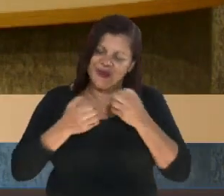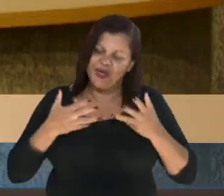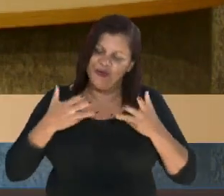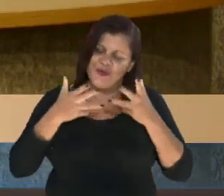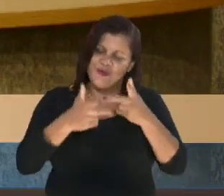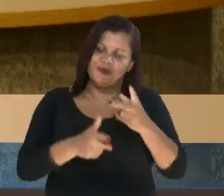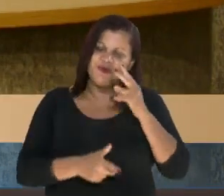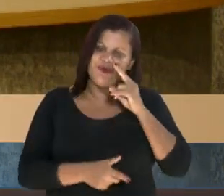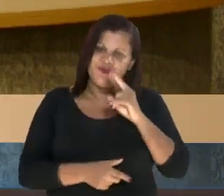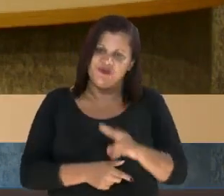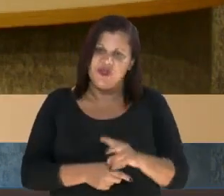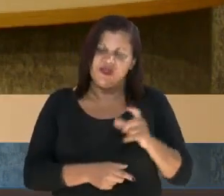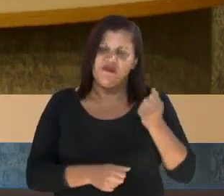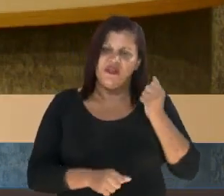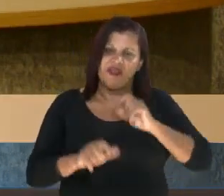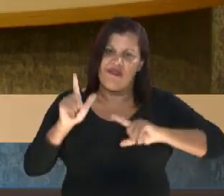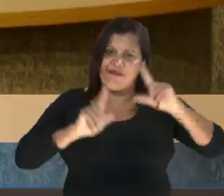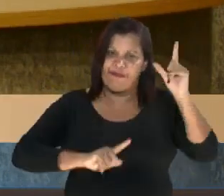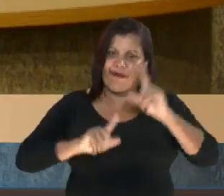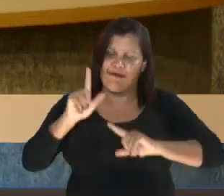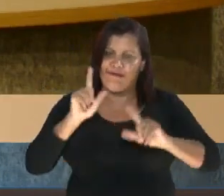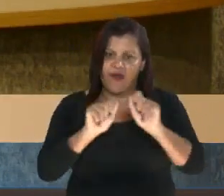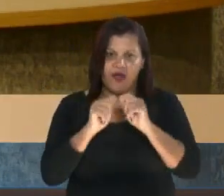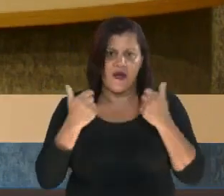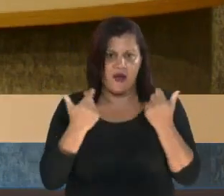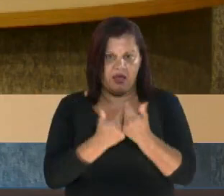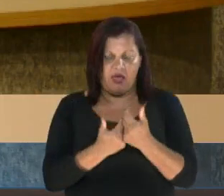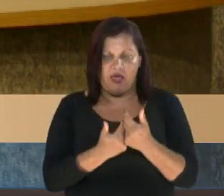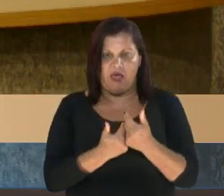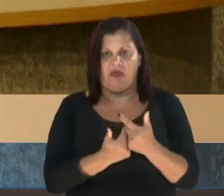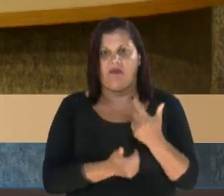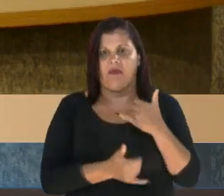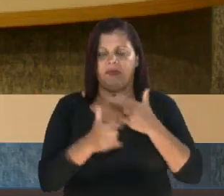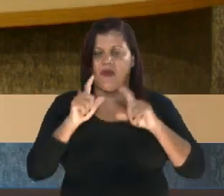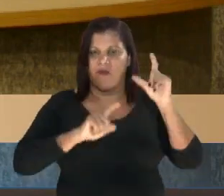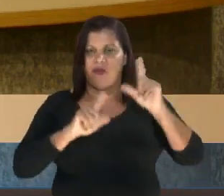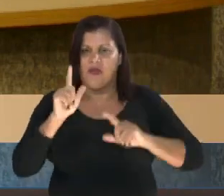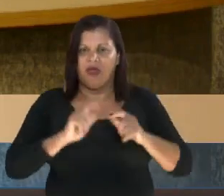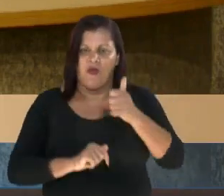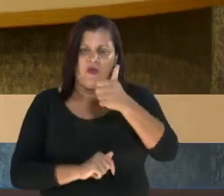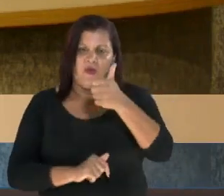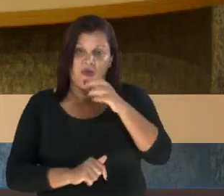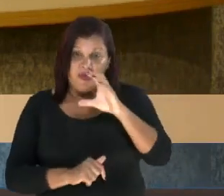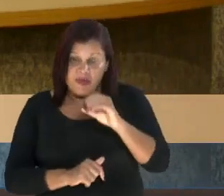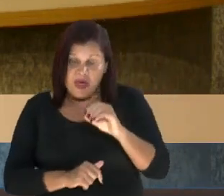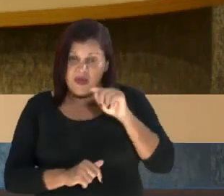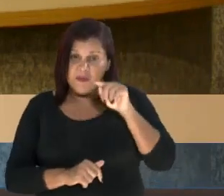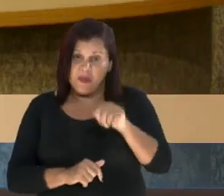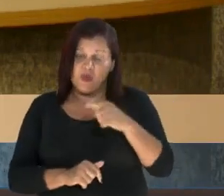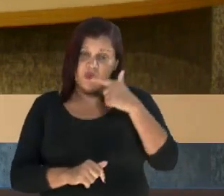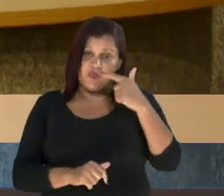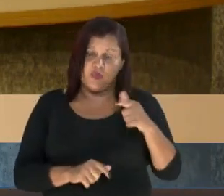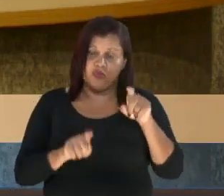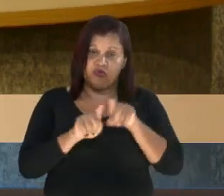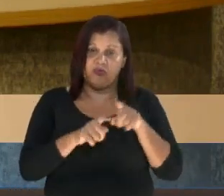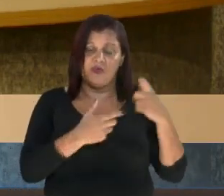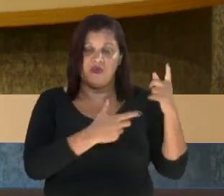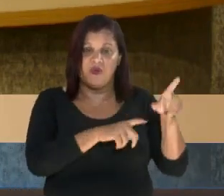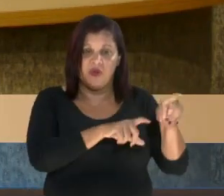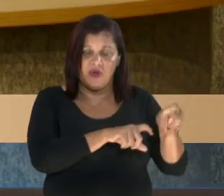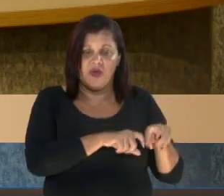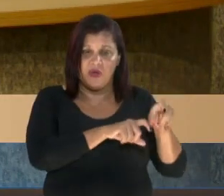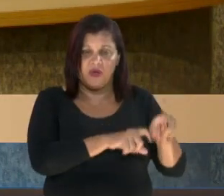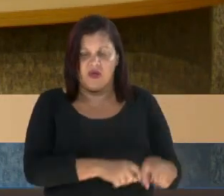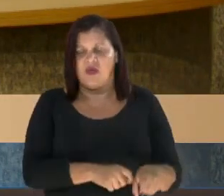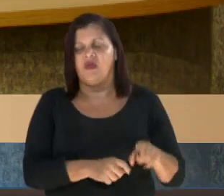através da TV alep pelo canal 22 do canal 10.2 e também no Agreste interior do